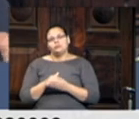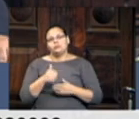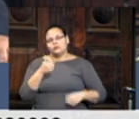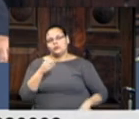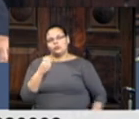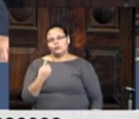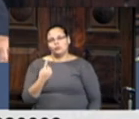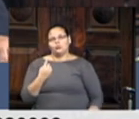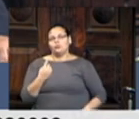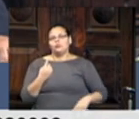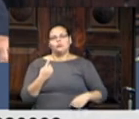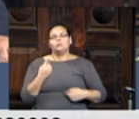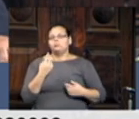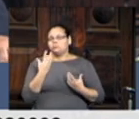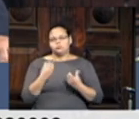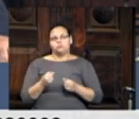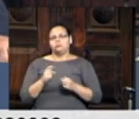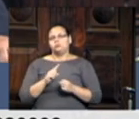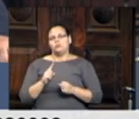que